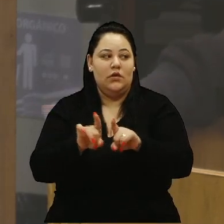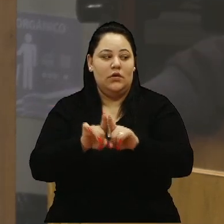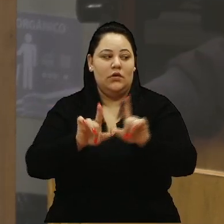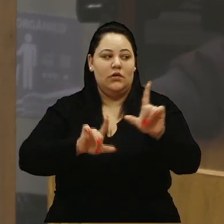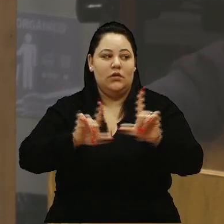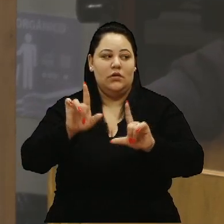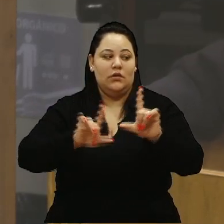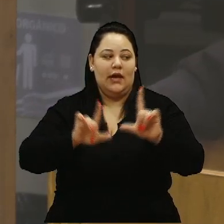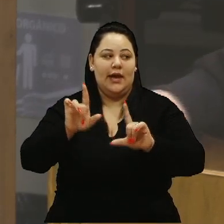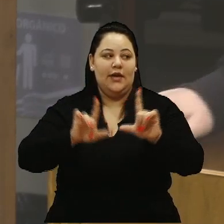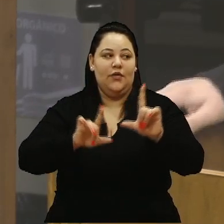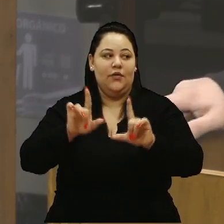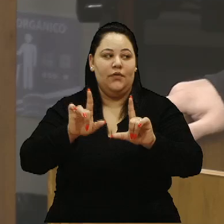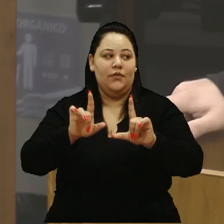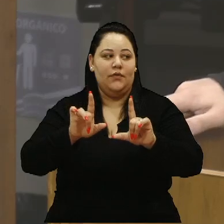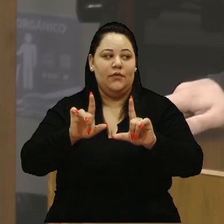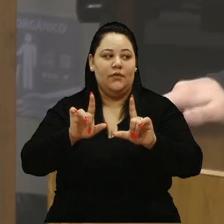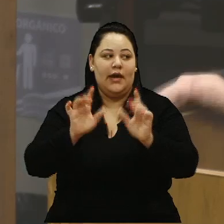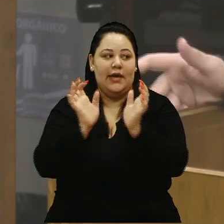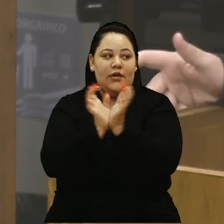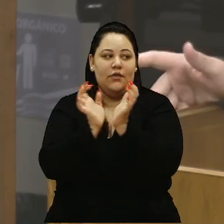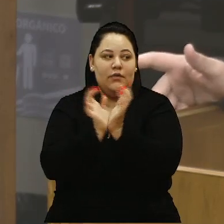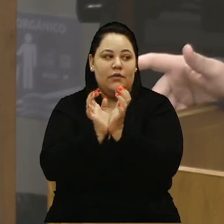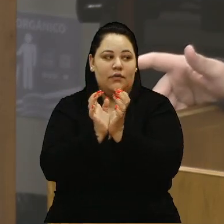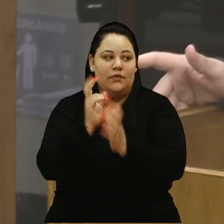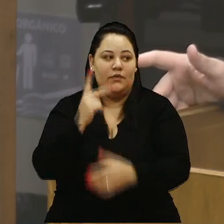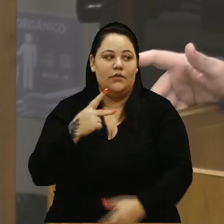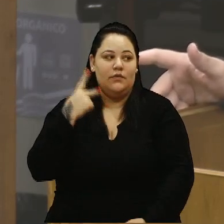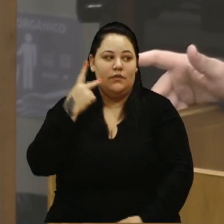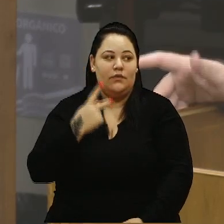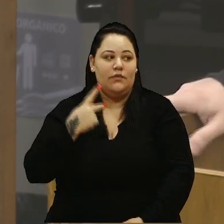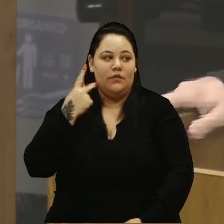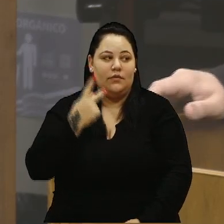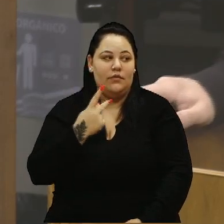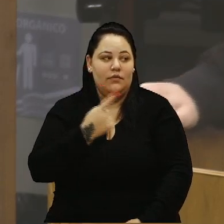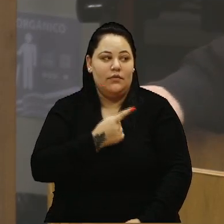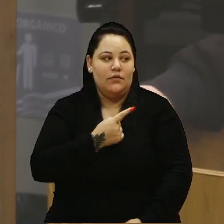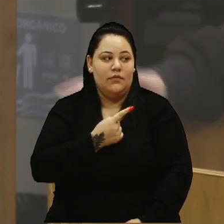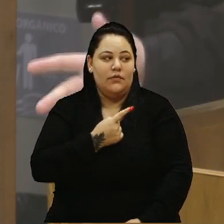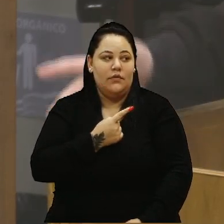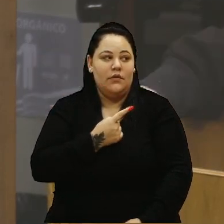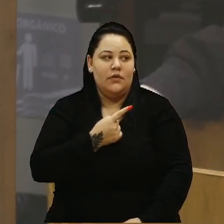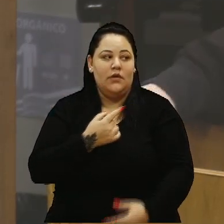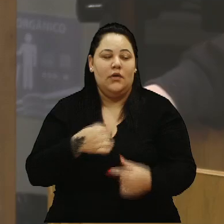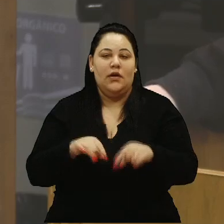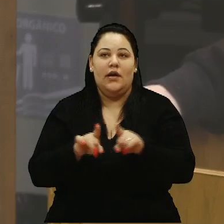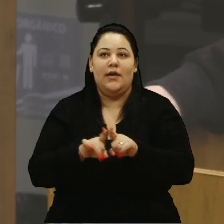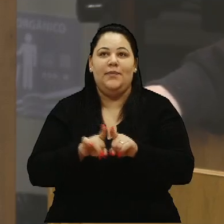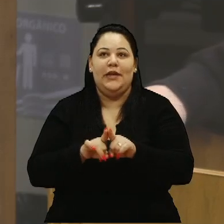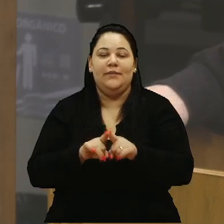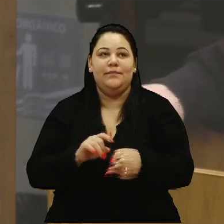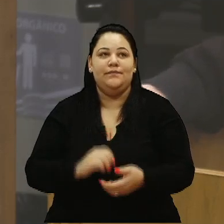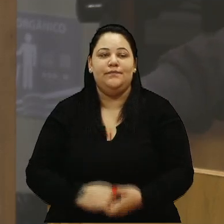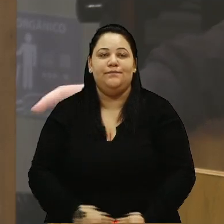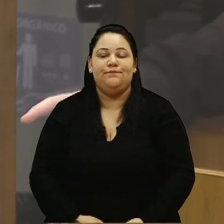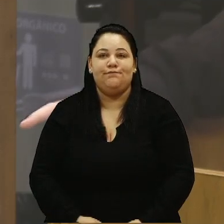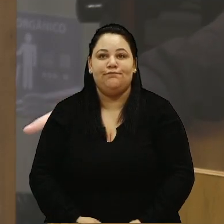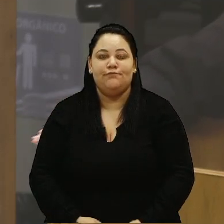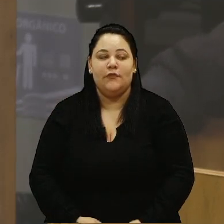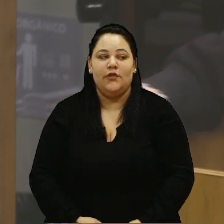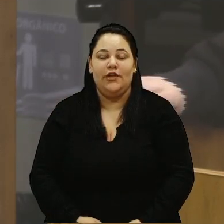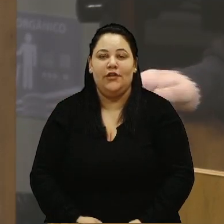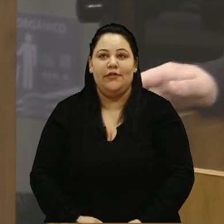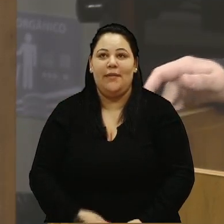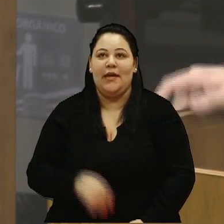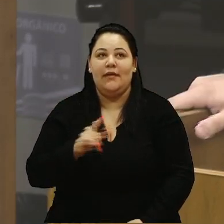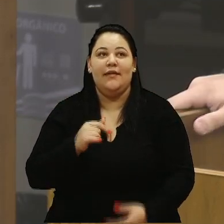Caxias, aos meus colegas vereadores. Não é uma brincadeira do vereador Caleb mesmo. Eu hoje venho comunicar que eu vou requerer uma